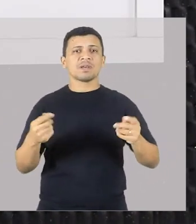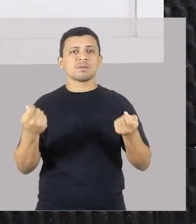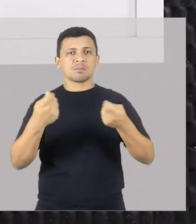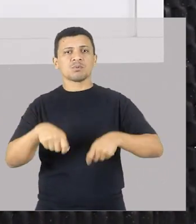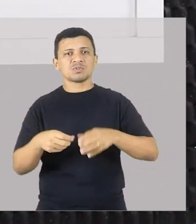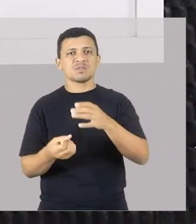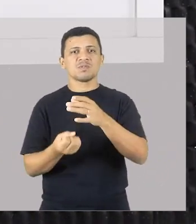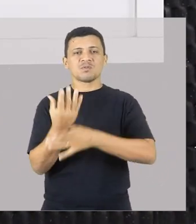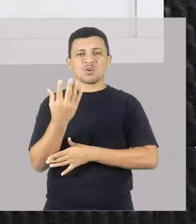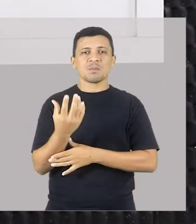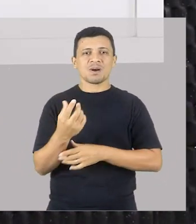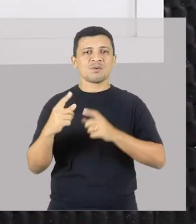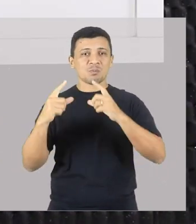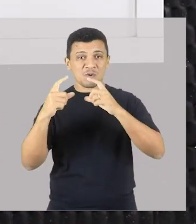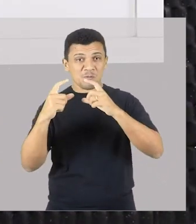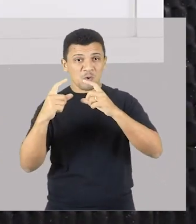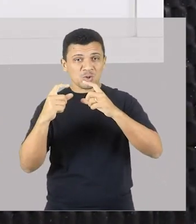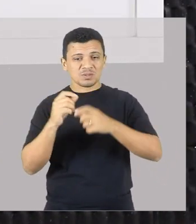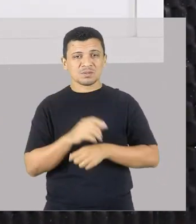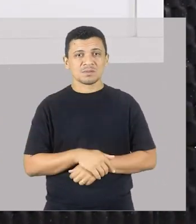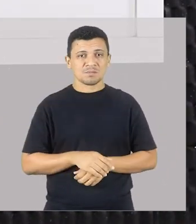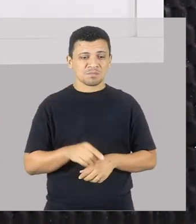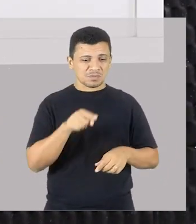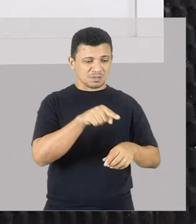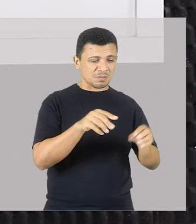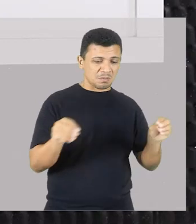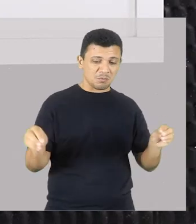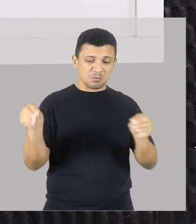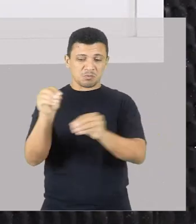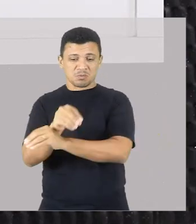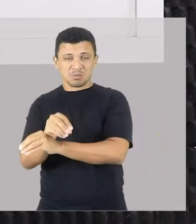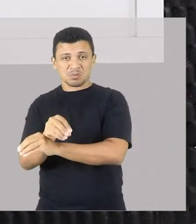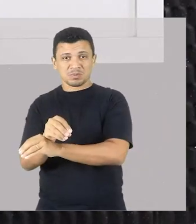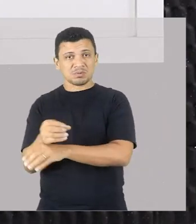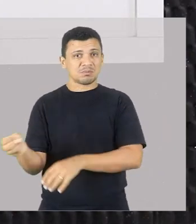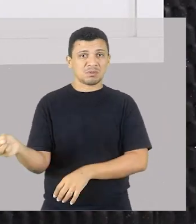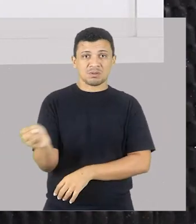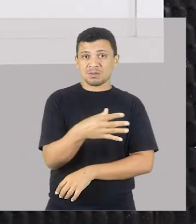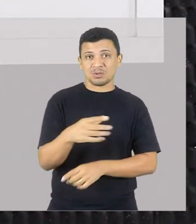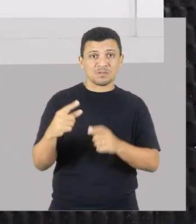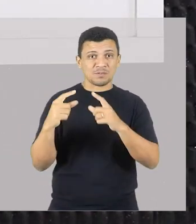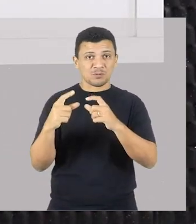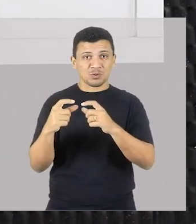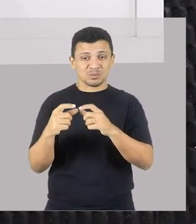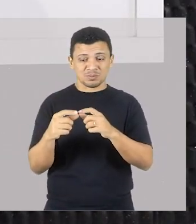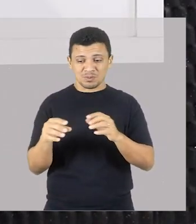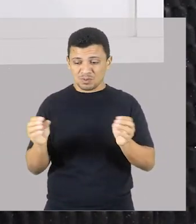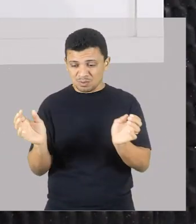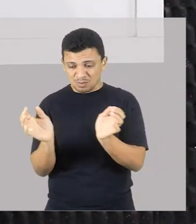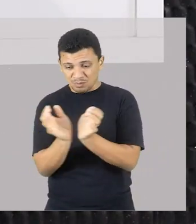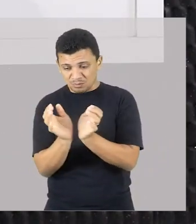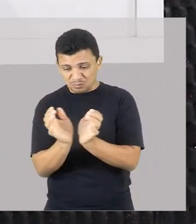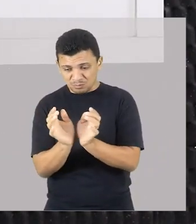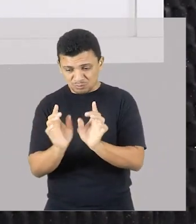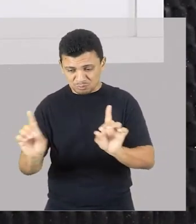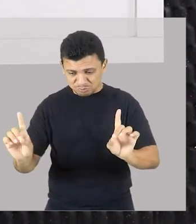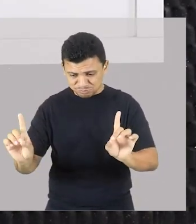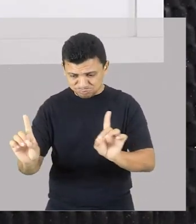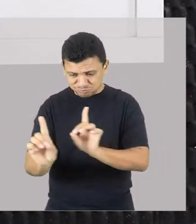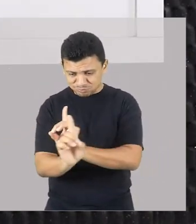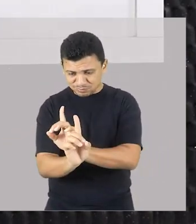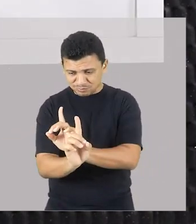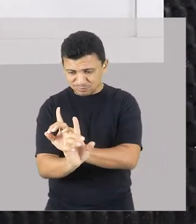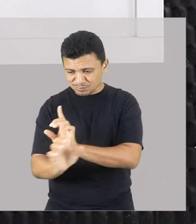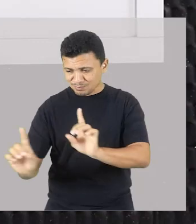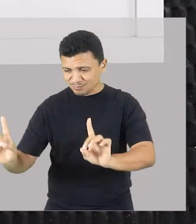se um colega sai de um lugar e ir para outro, já é uma outra foto, né? Então o grupo vai se diferenciar apenas pela troca de